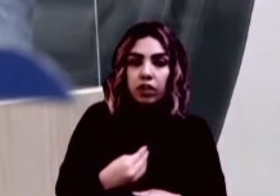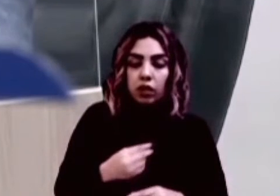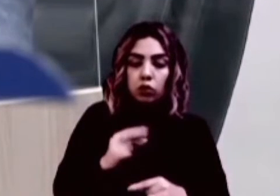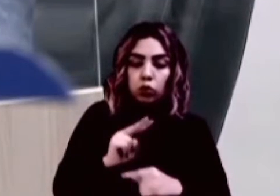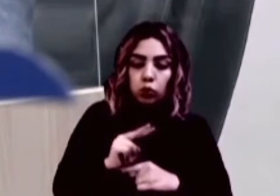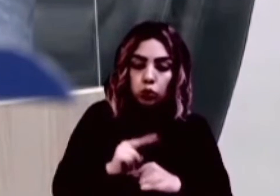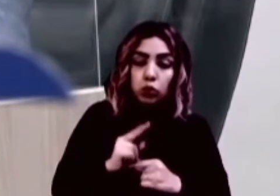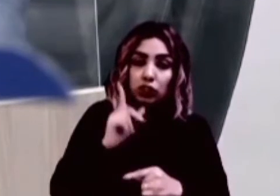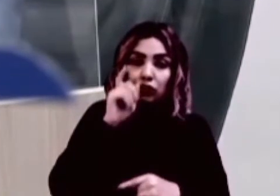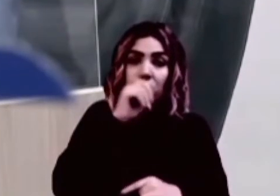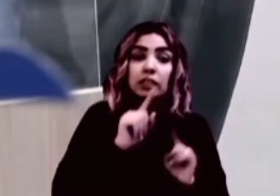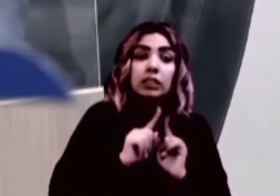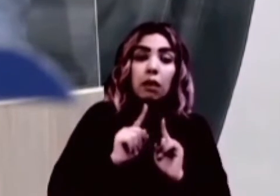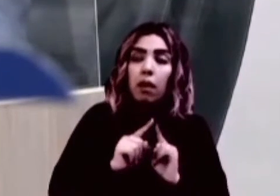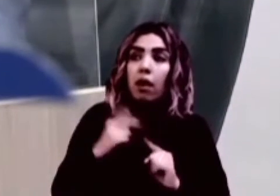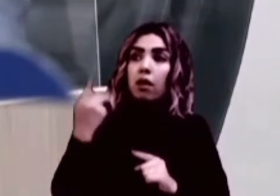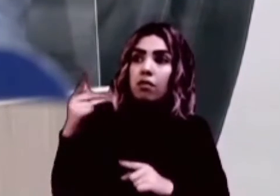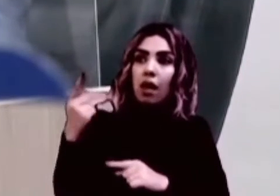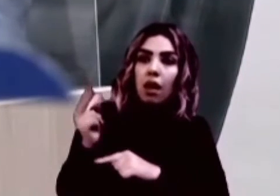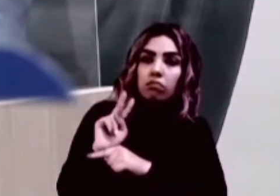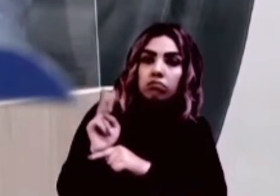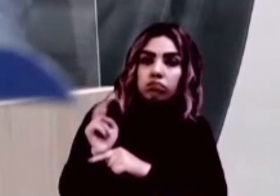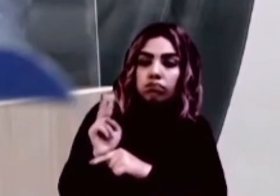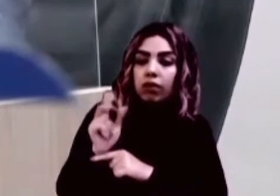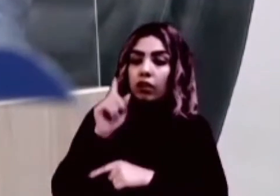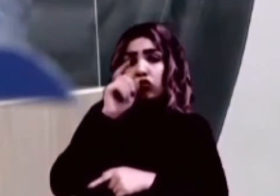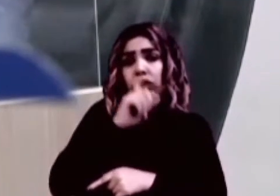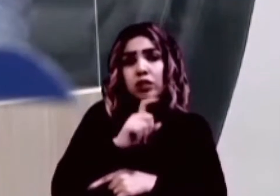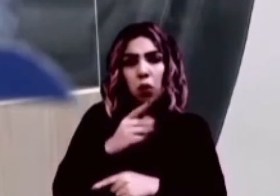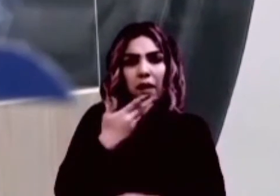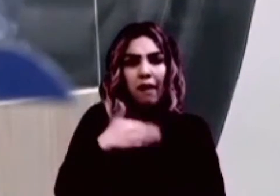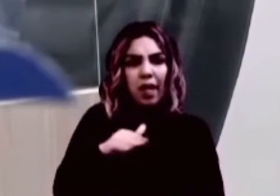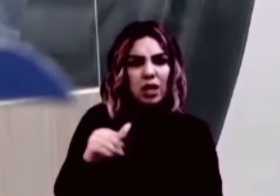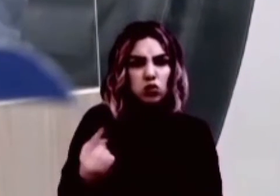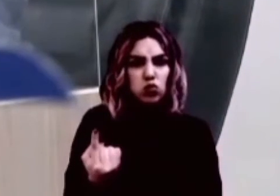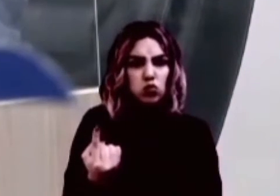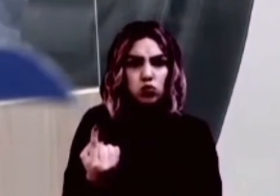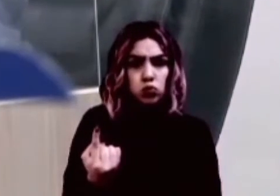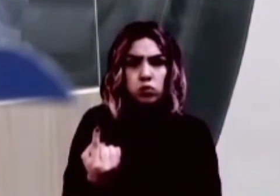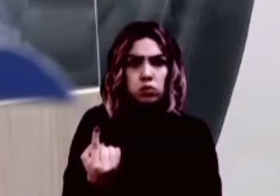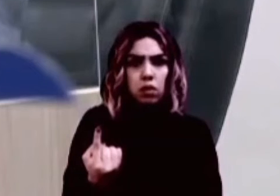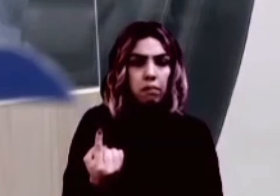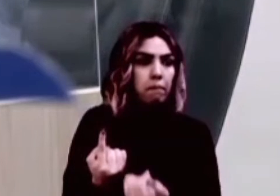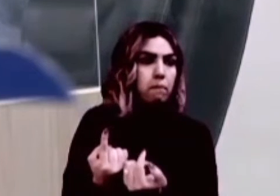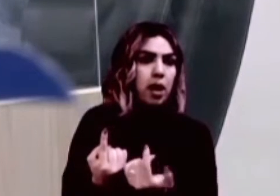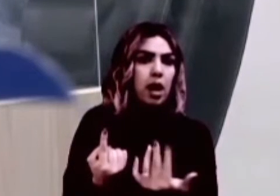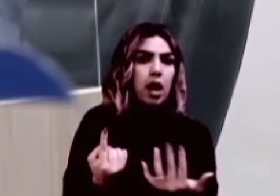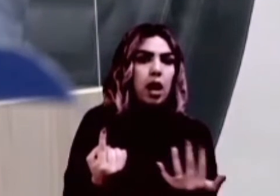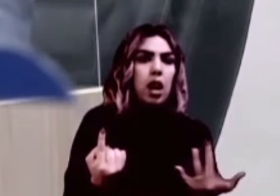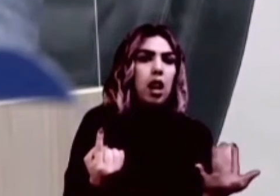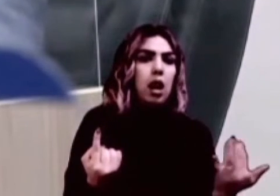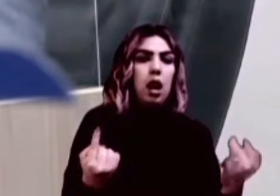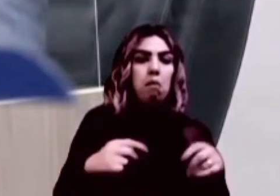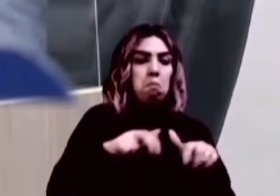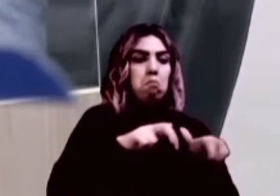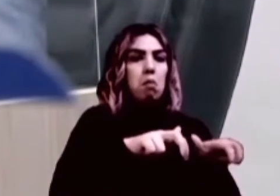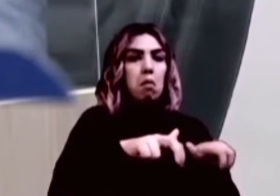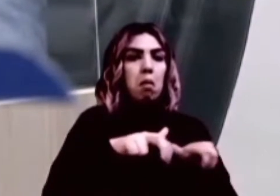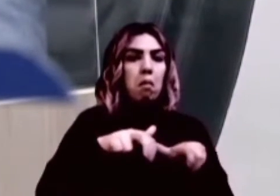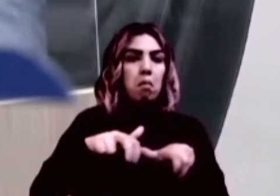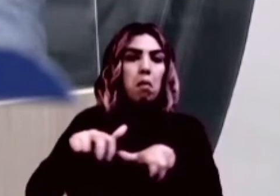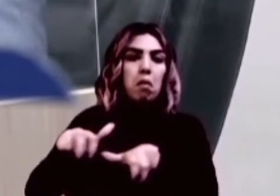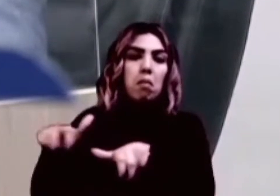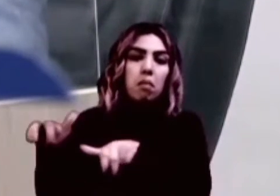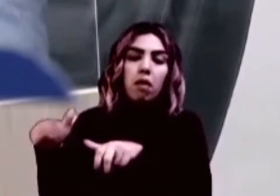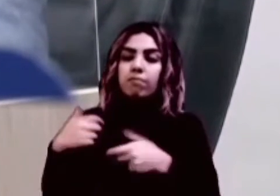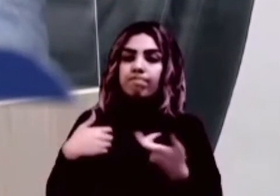né? Não é uma criança, né? São várias crianças, né? E aí a gente tem que tratar desse tema